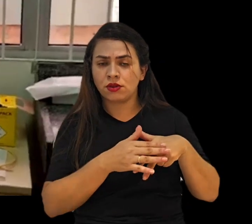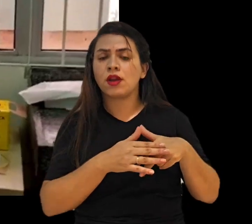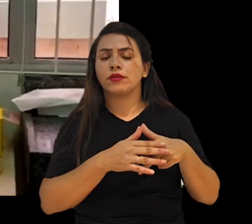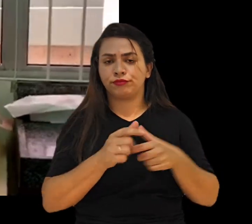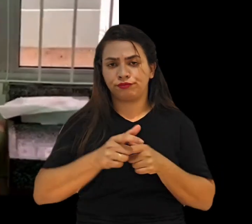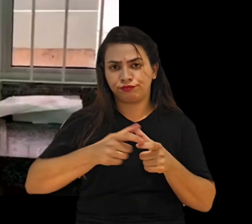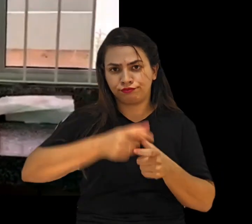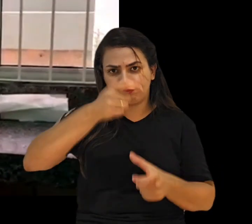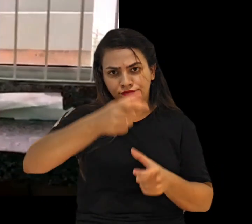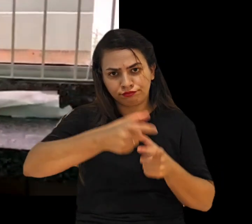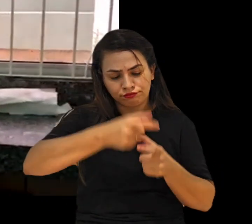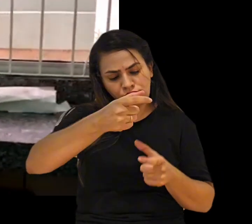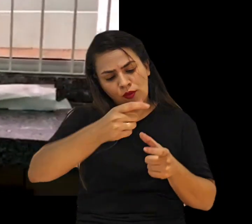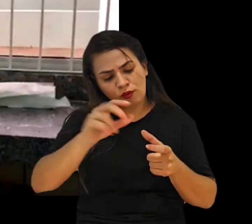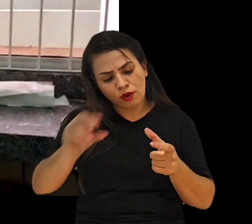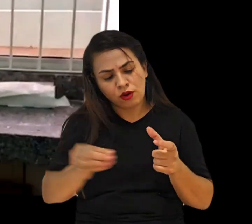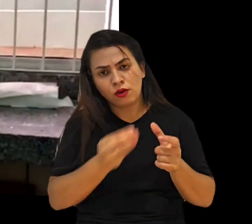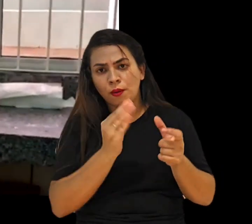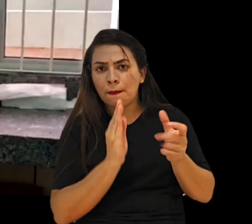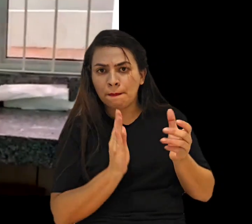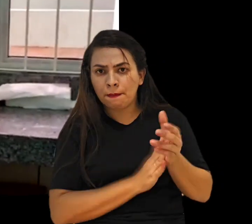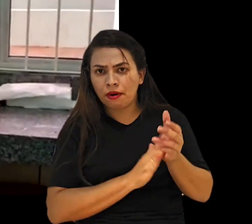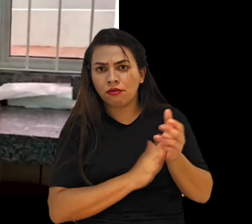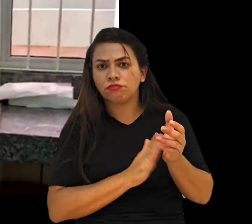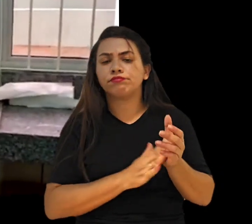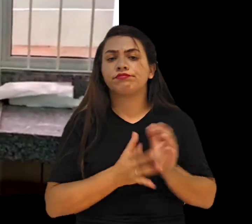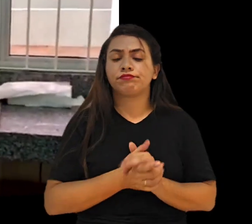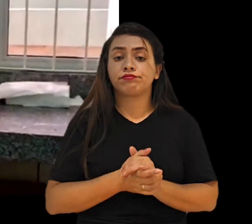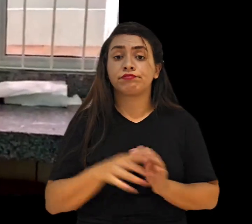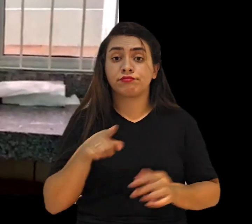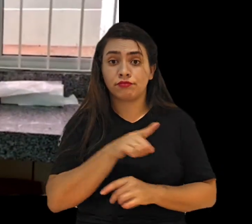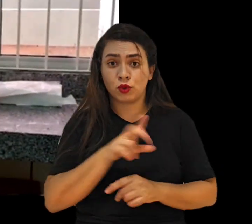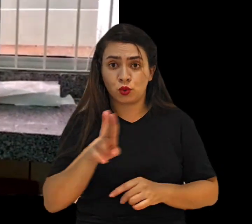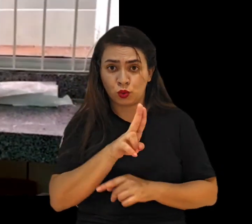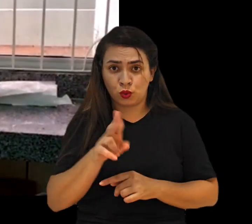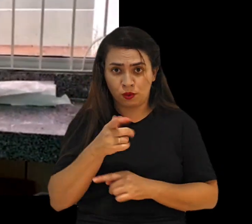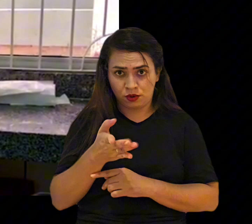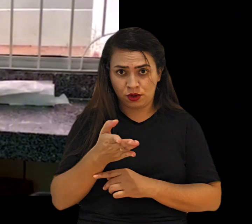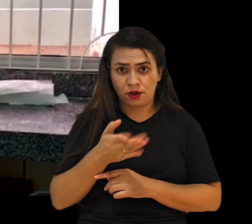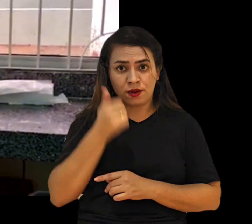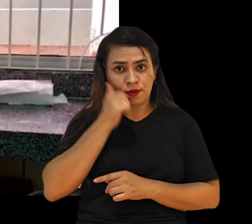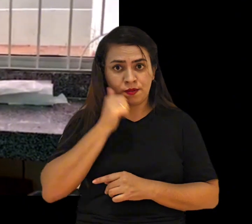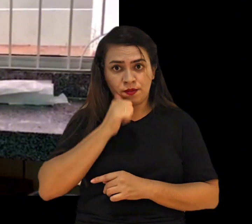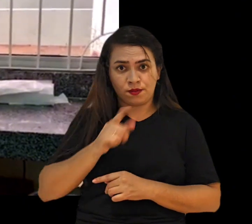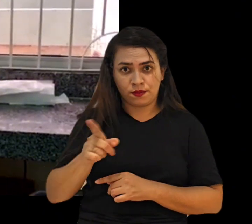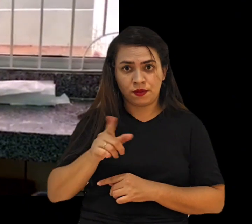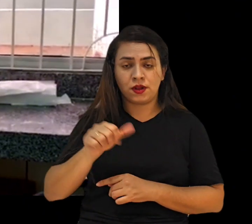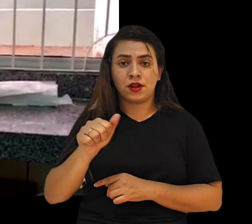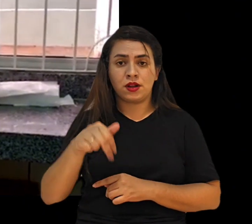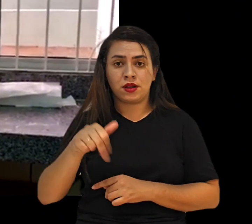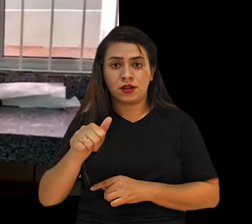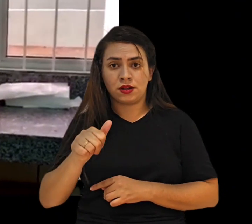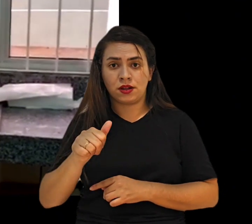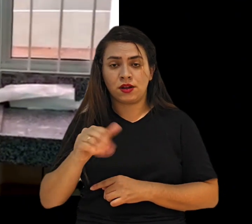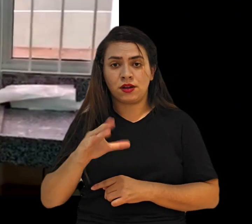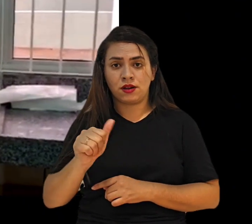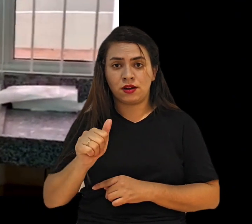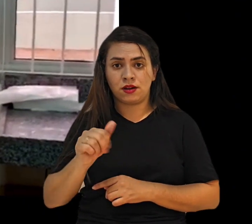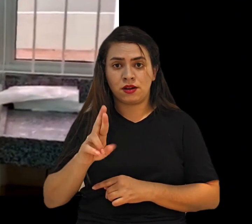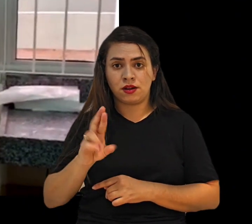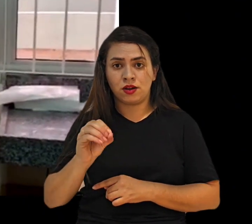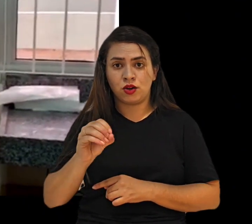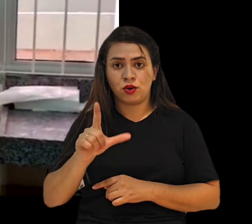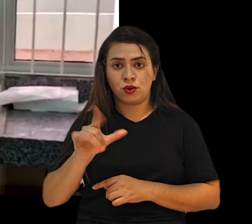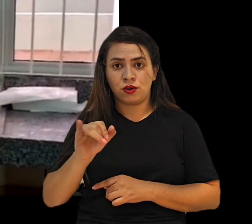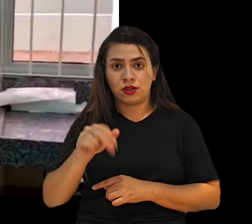E a gente vai escrever o nome de em todos os tubos. Uma das coisas importantes na coleta, gente, é